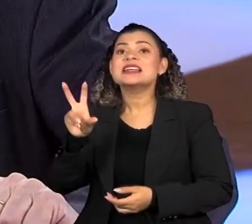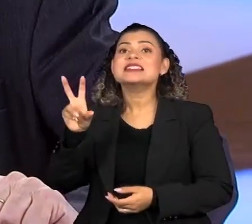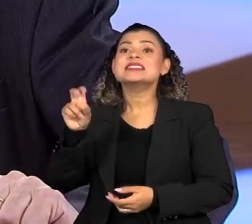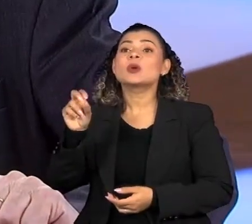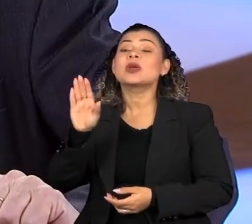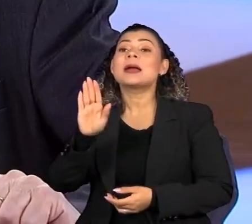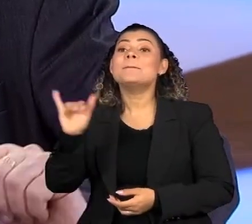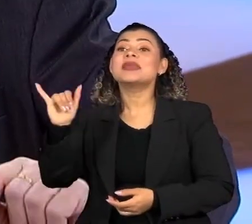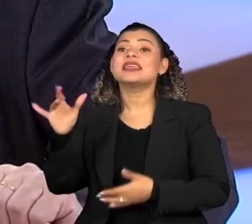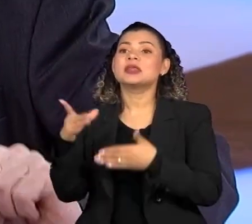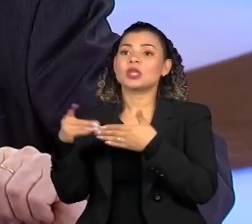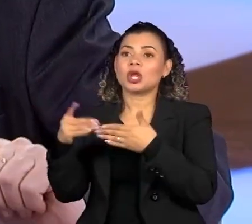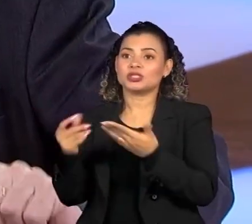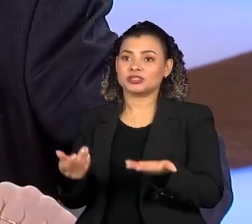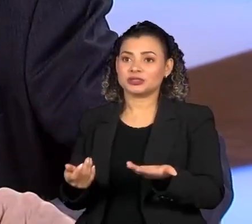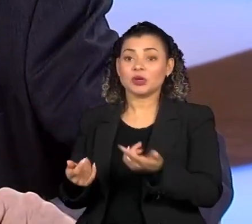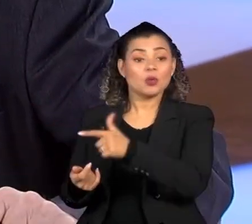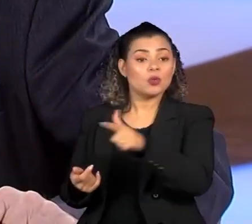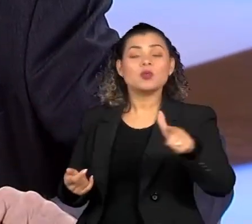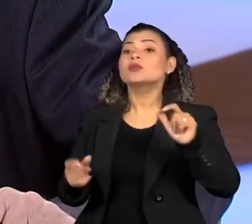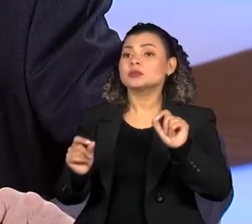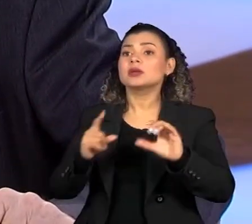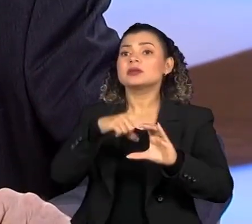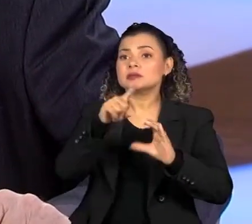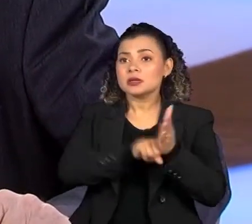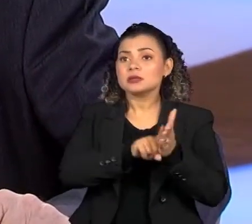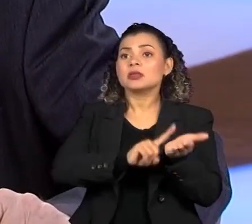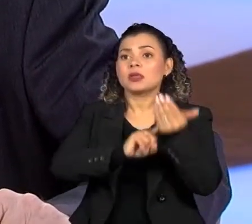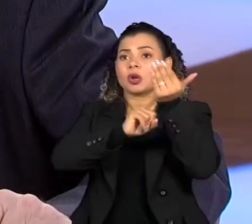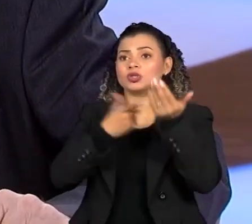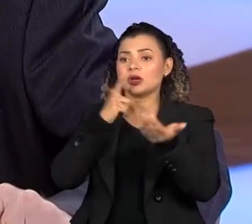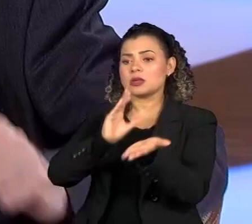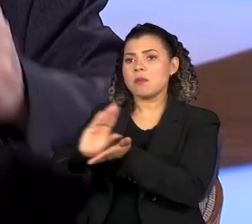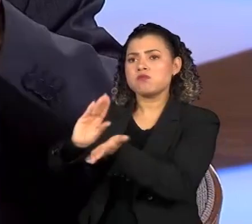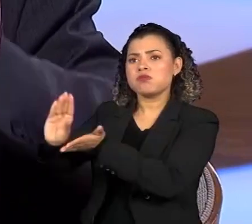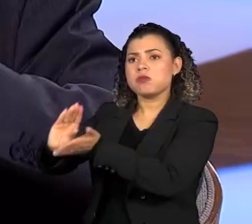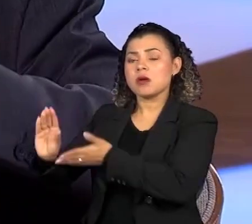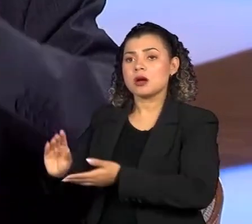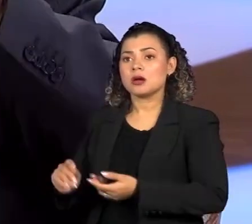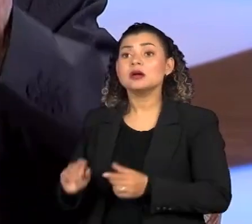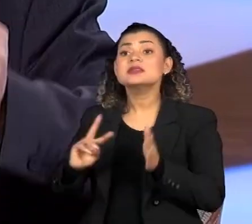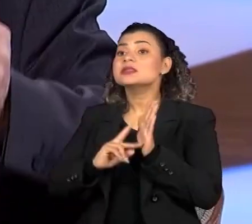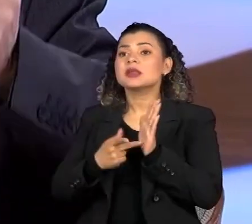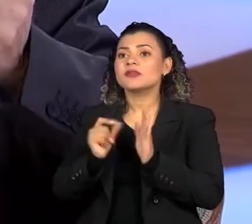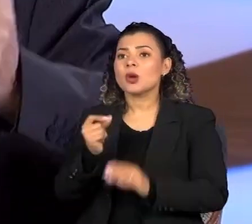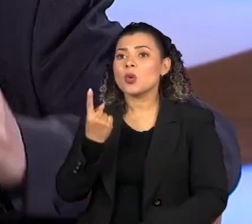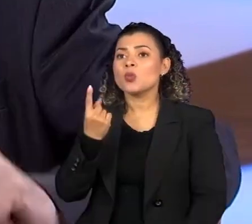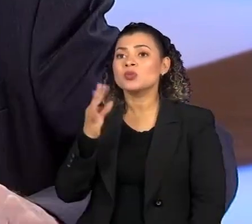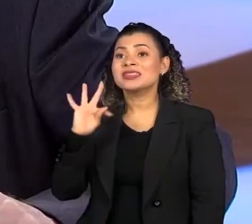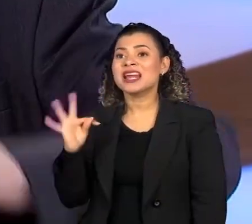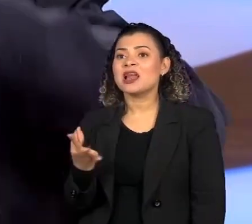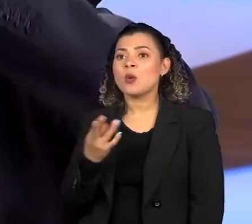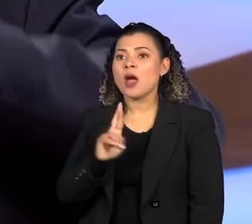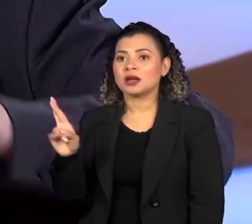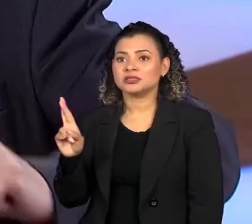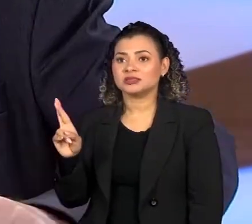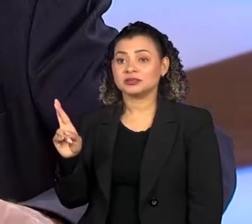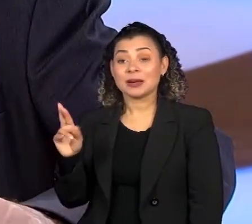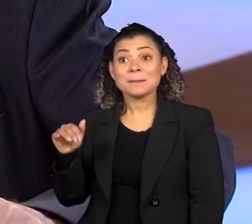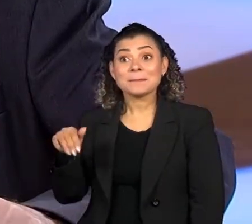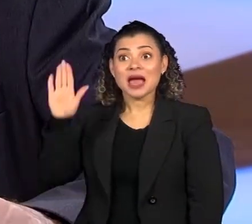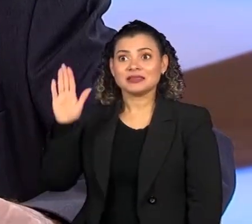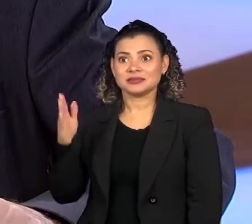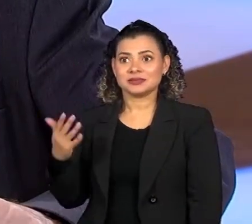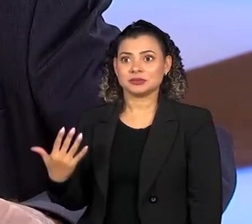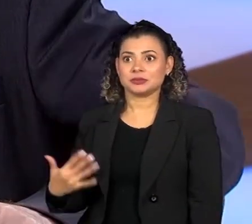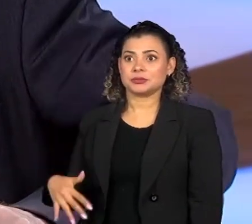Bilhões de Dólares o restante para Ciência e Tecnologia isso representa um trilhão de reais mais de um trilhão